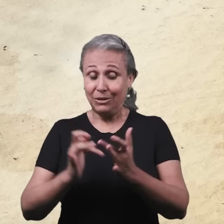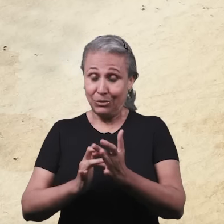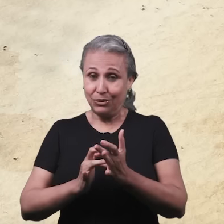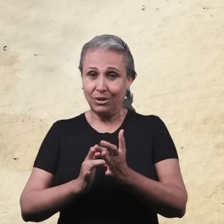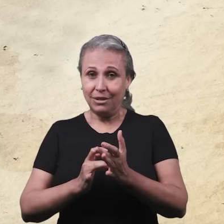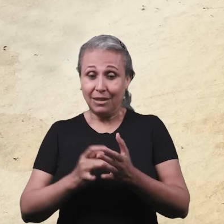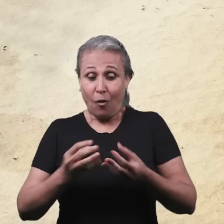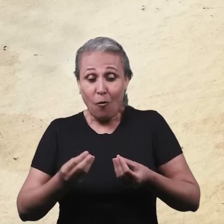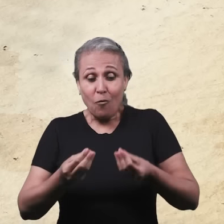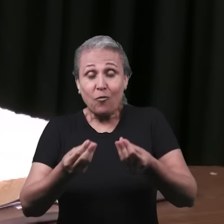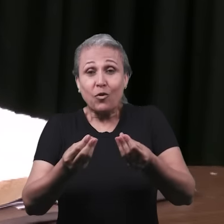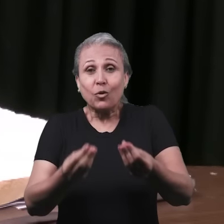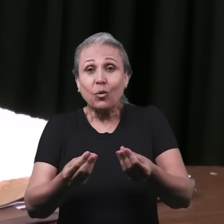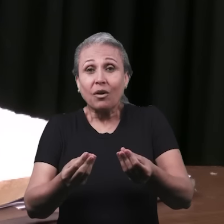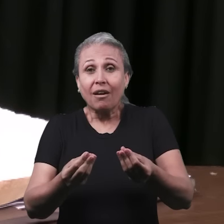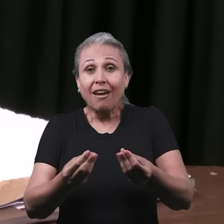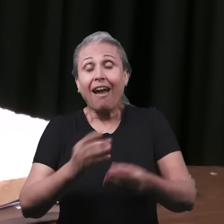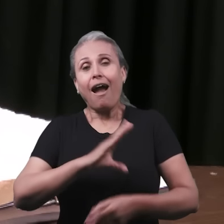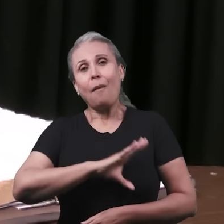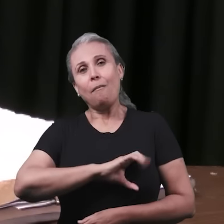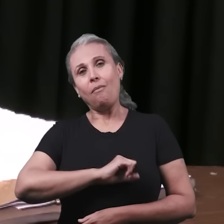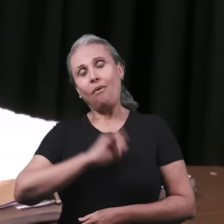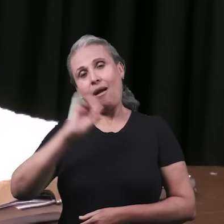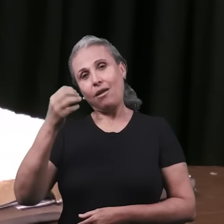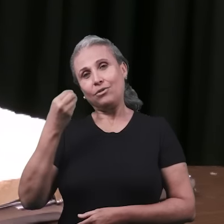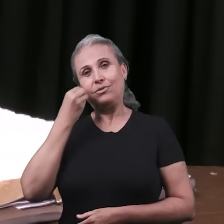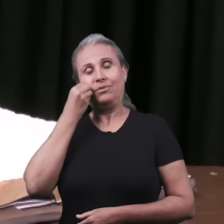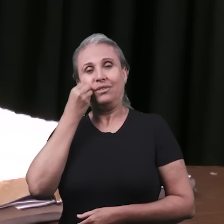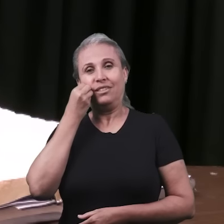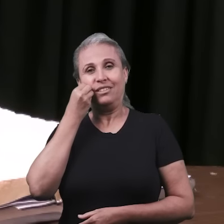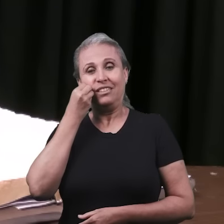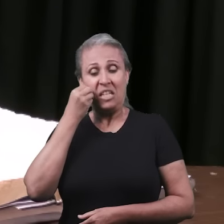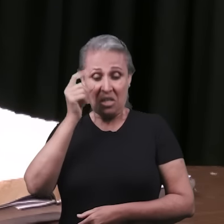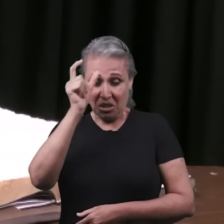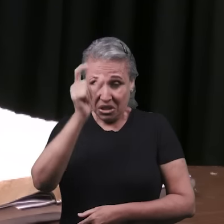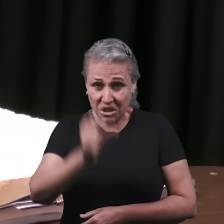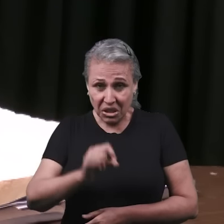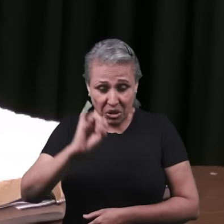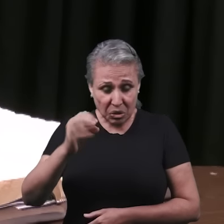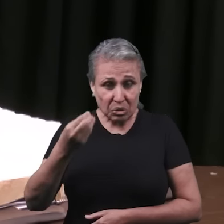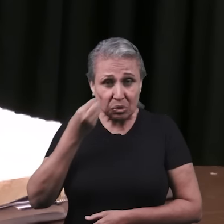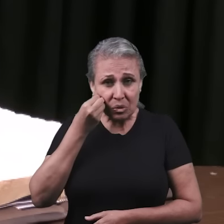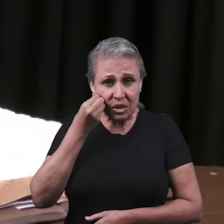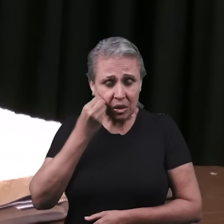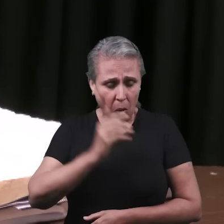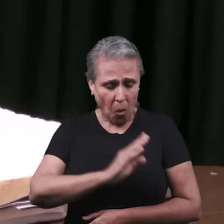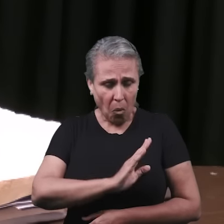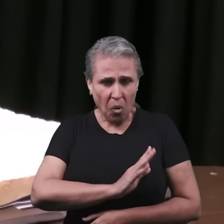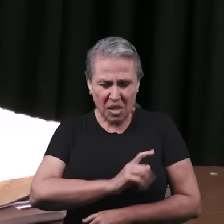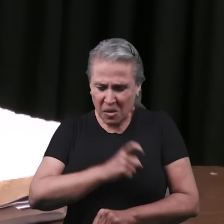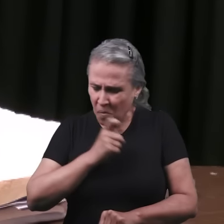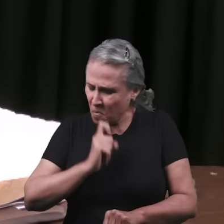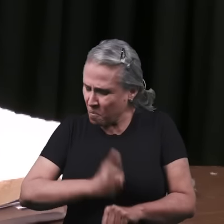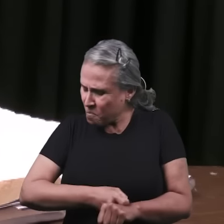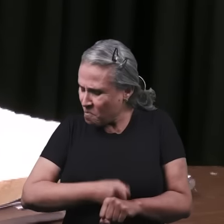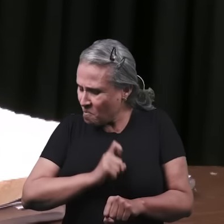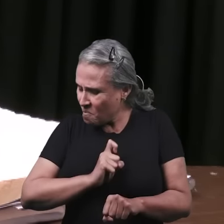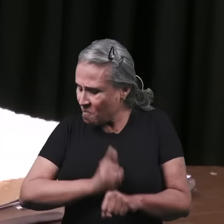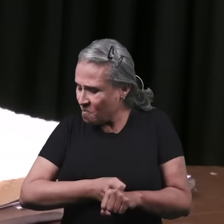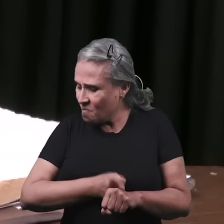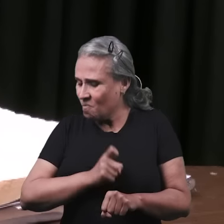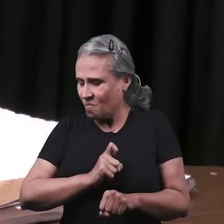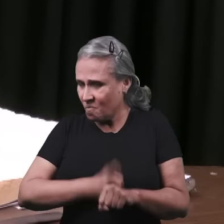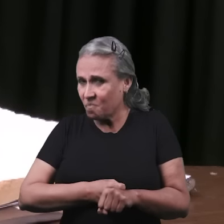amor, mas mesmo assim Judas ele endureceu o seu coração. Nós vemos que